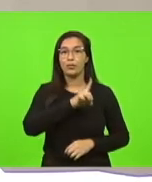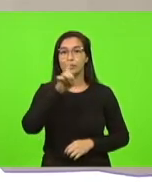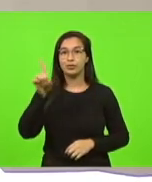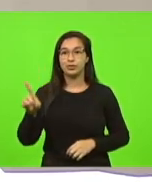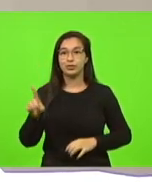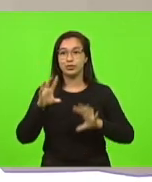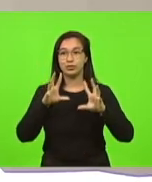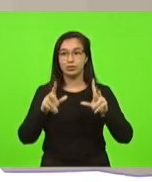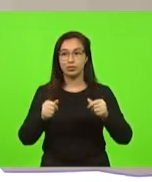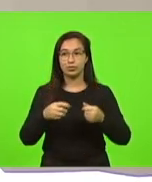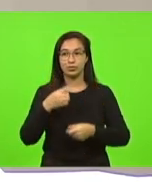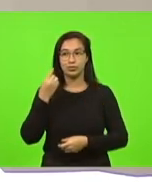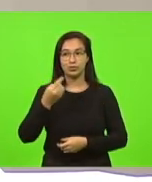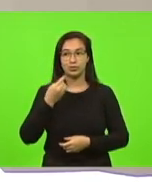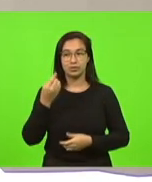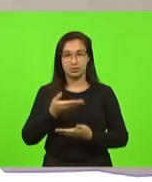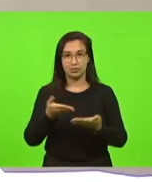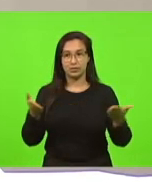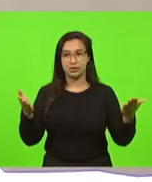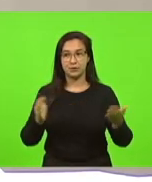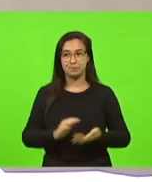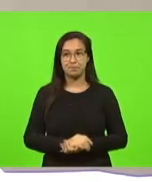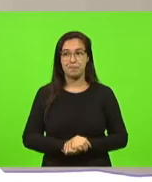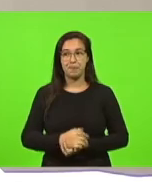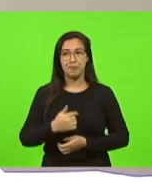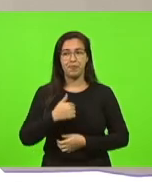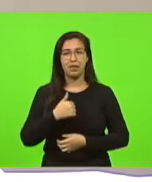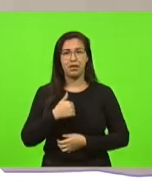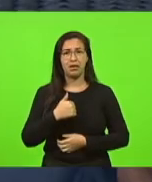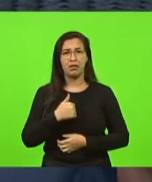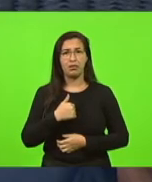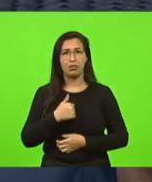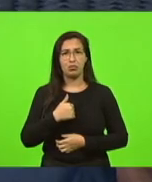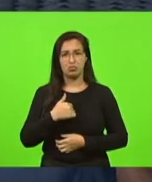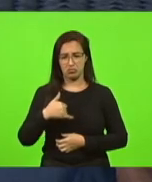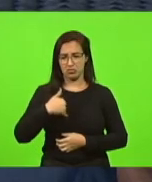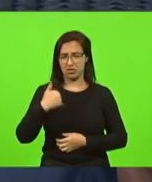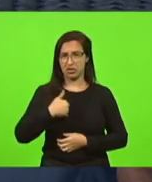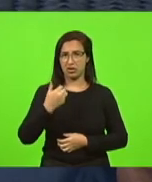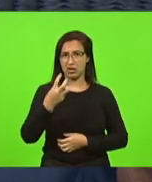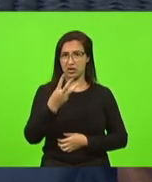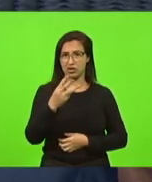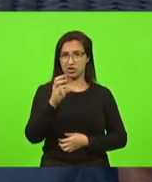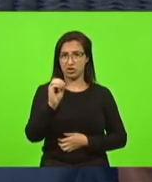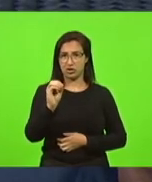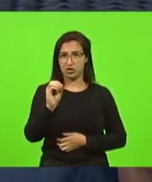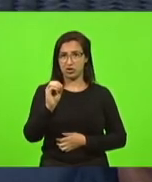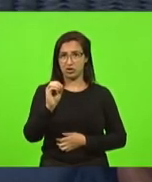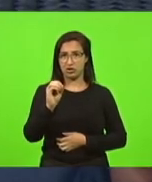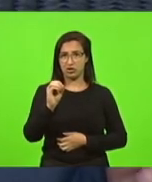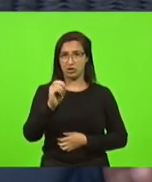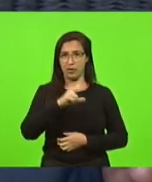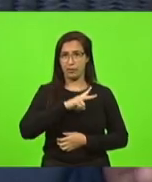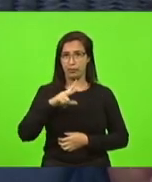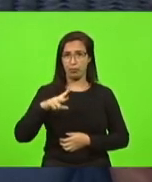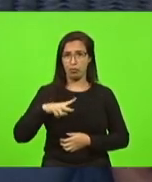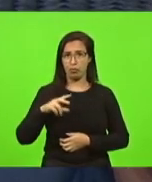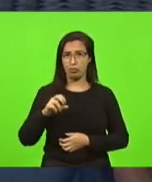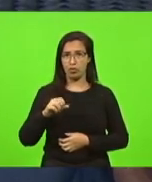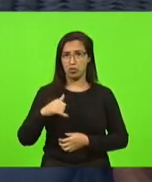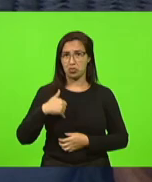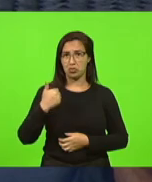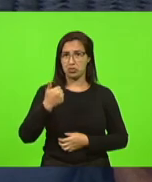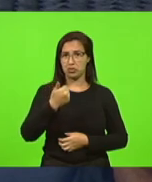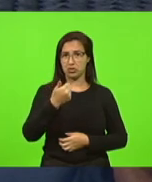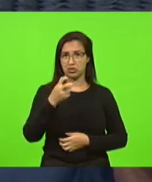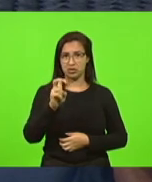dia. Eu não tenho 30 anos de vida pública, eu não tenho 15 anos, não fui vereador, não